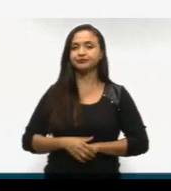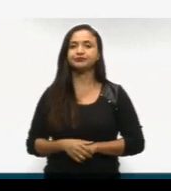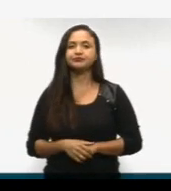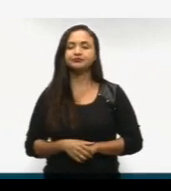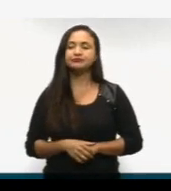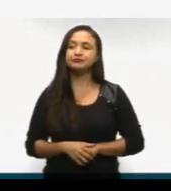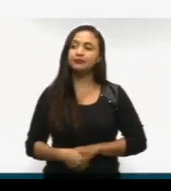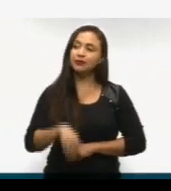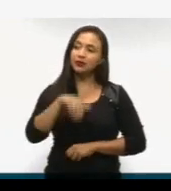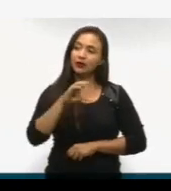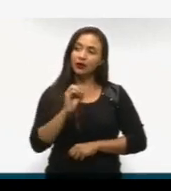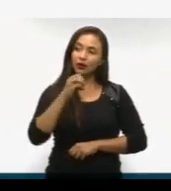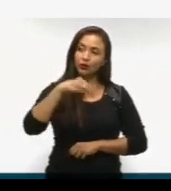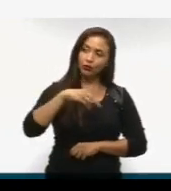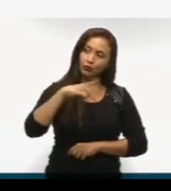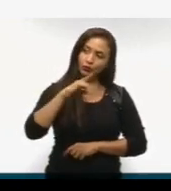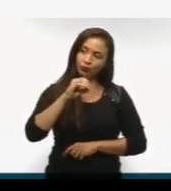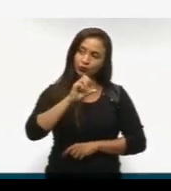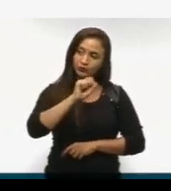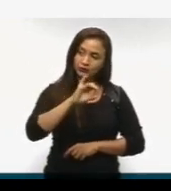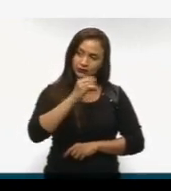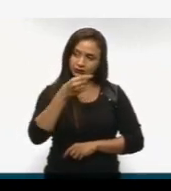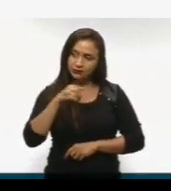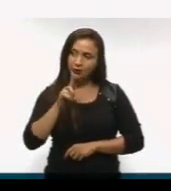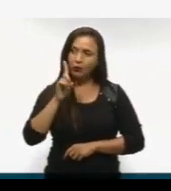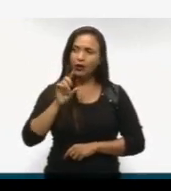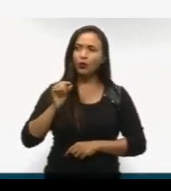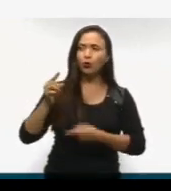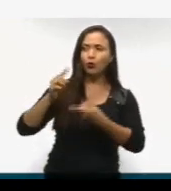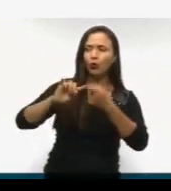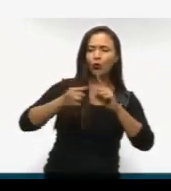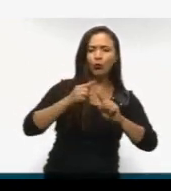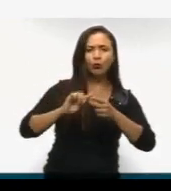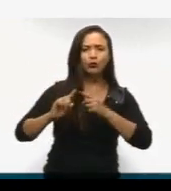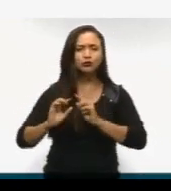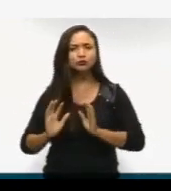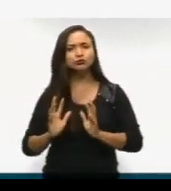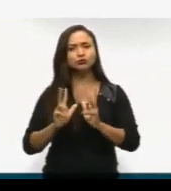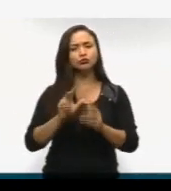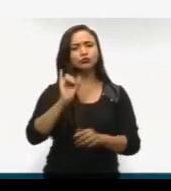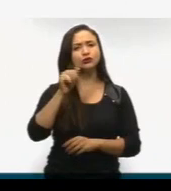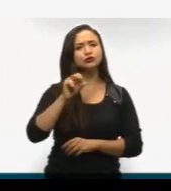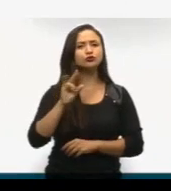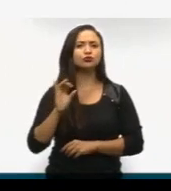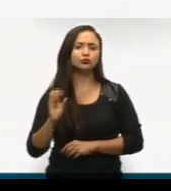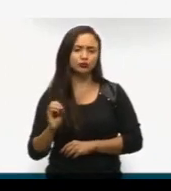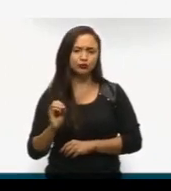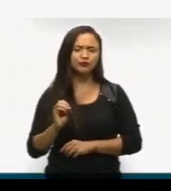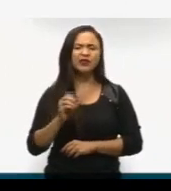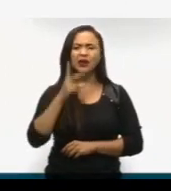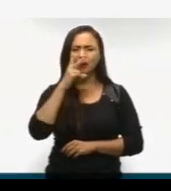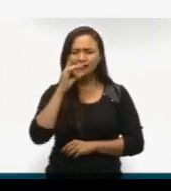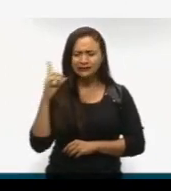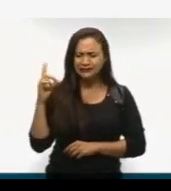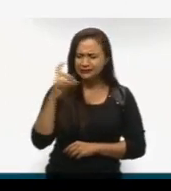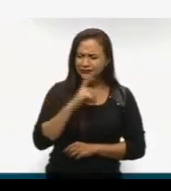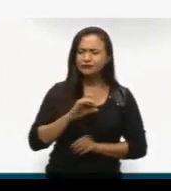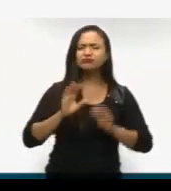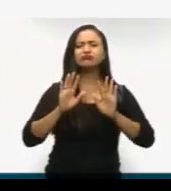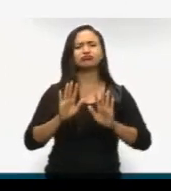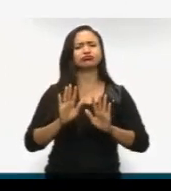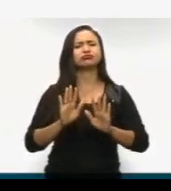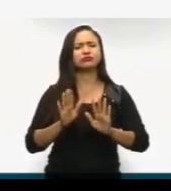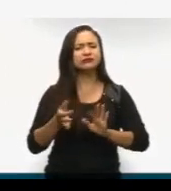uma combinação desses insumos para realizar um serviço. Pode estar confuso, mas fica calmo que isso daqui é bem simples. Quando você for